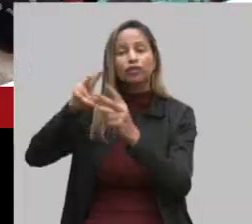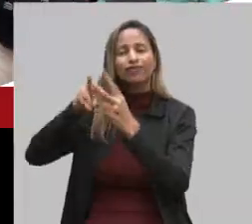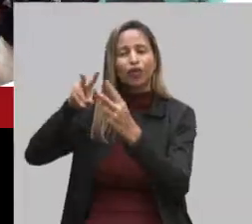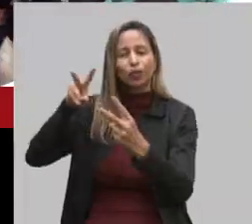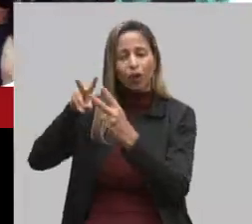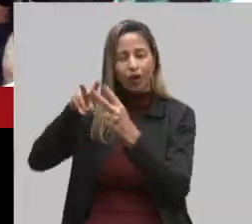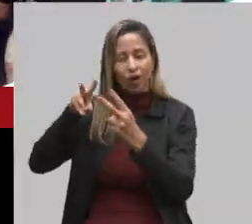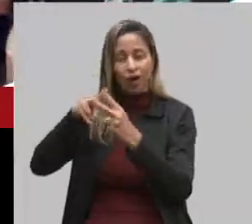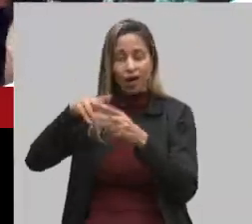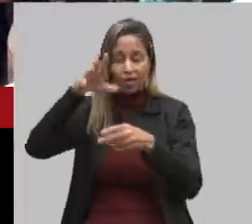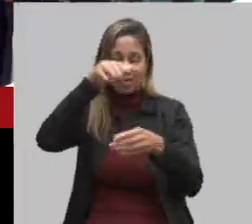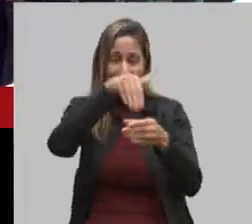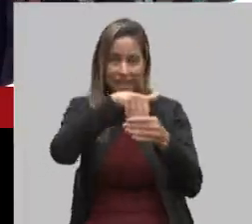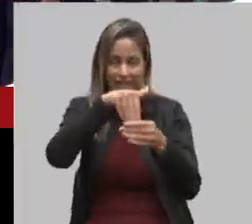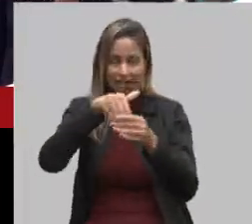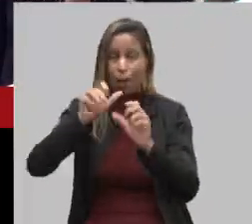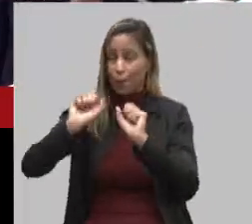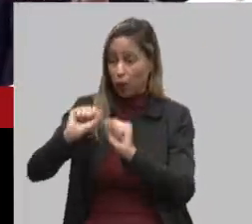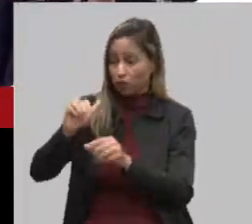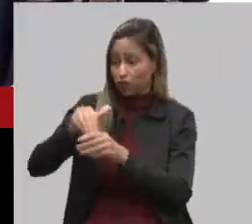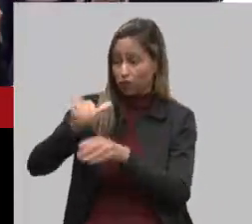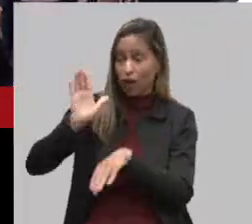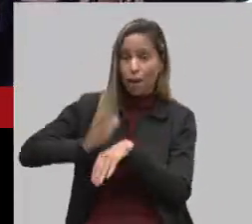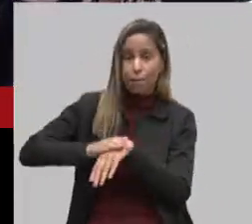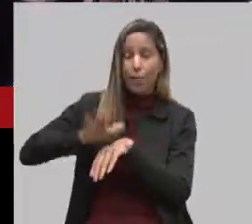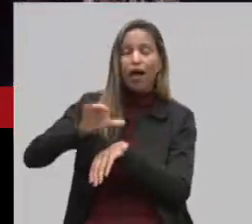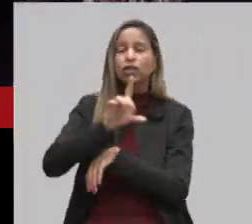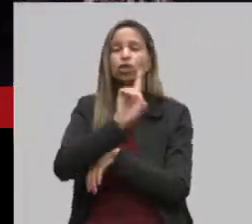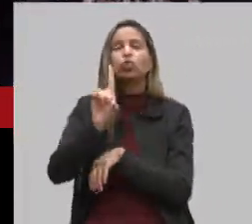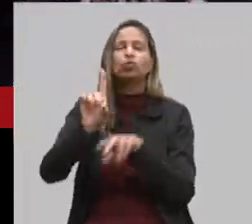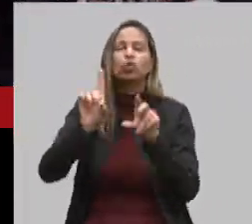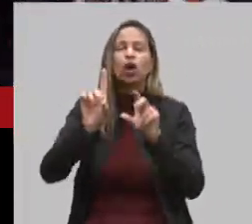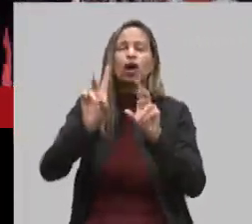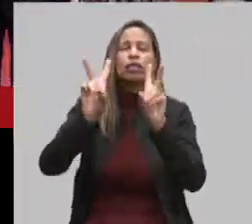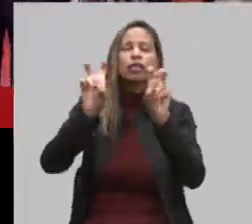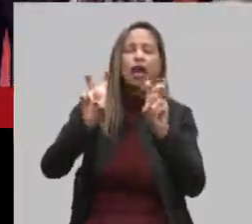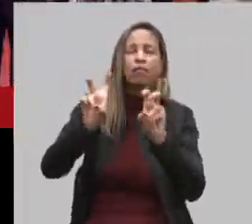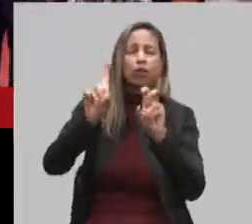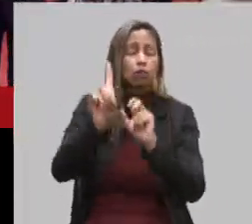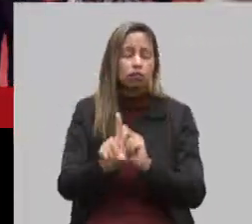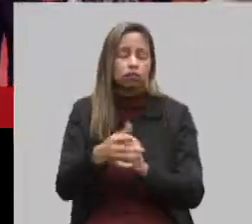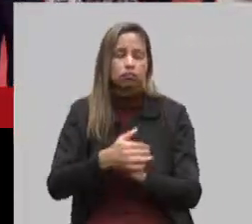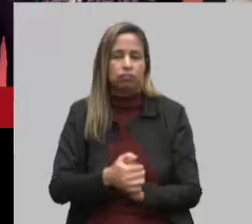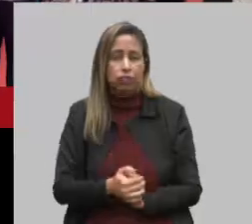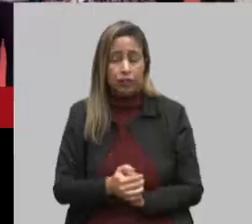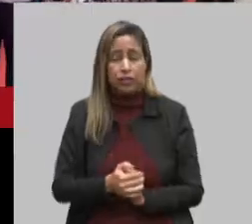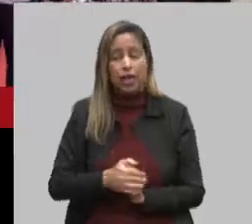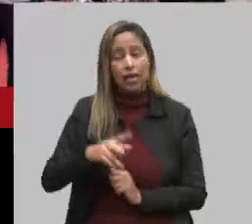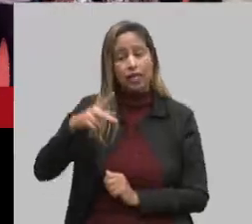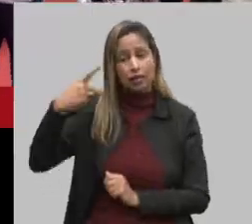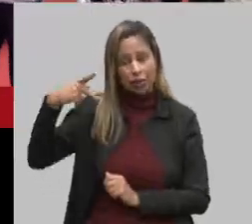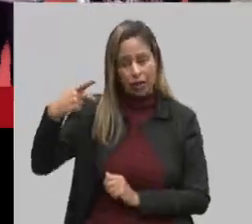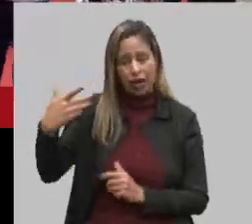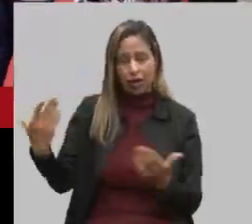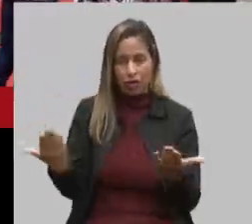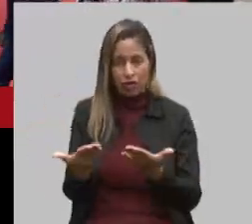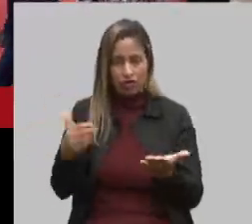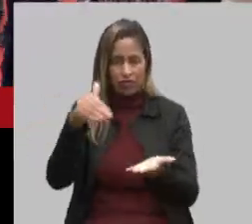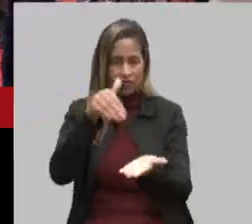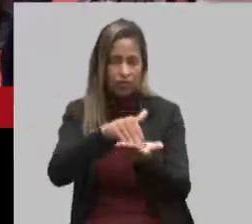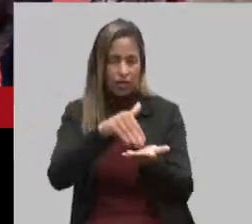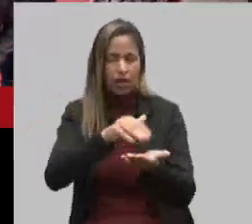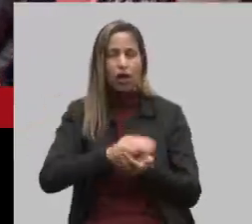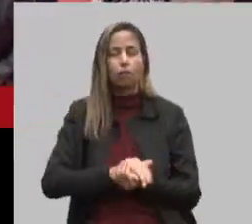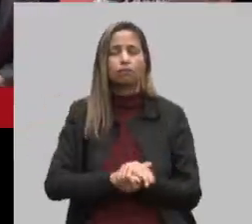eleição eles puderam votar em mais de um tema nesta plenária final Então ela será